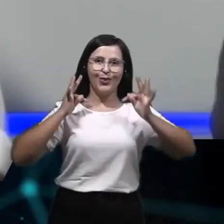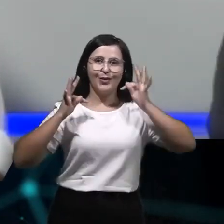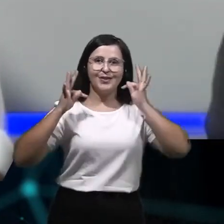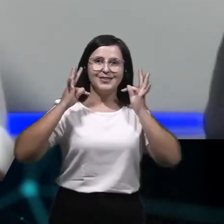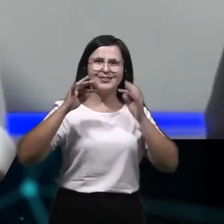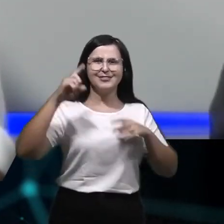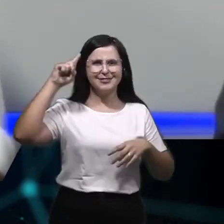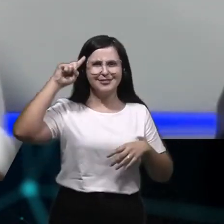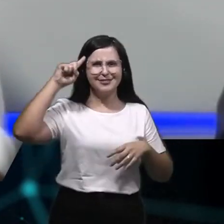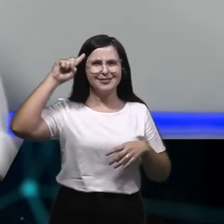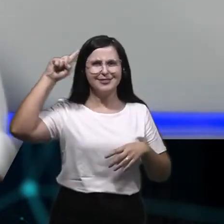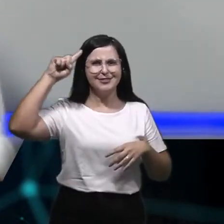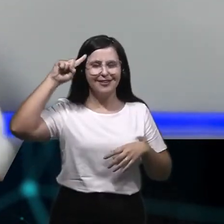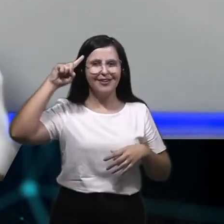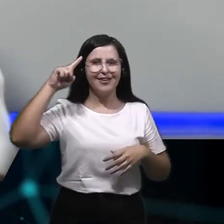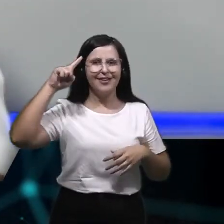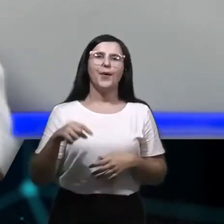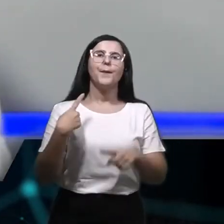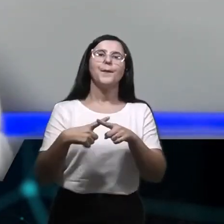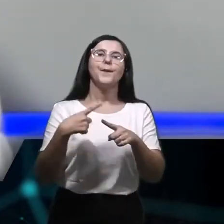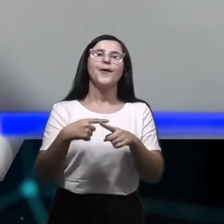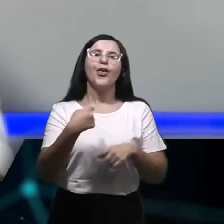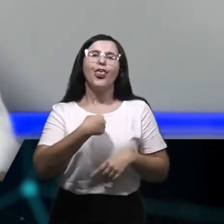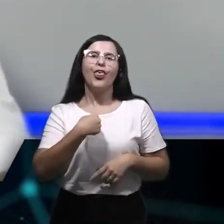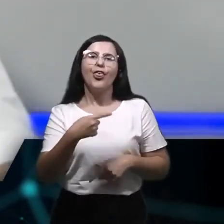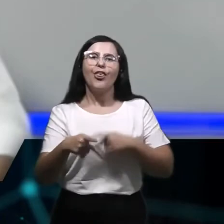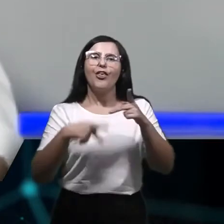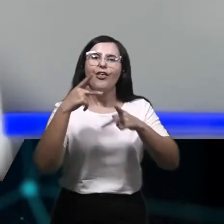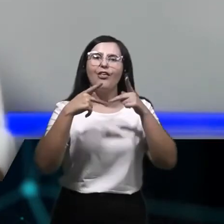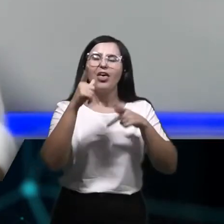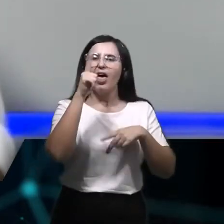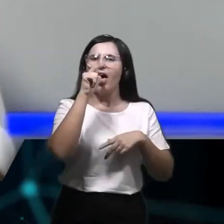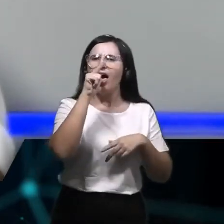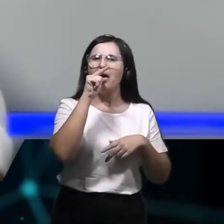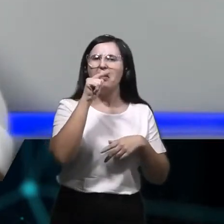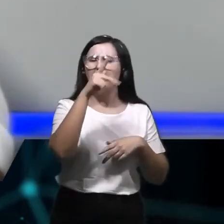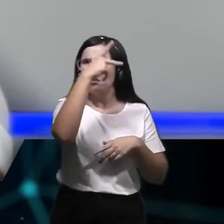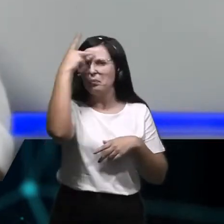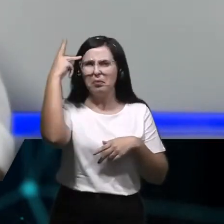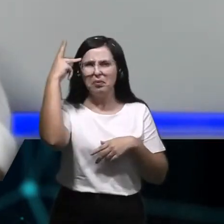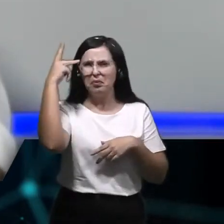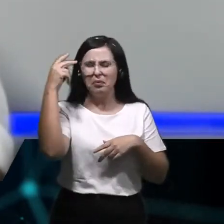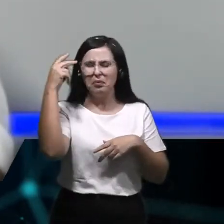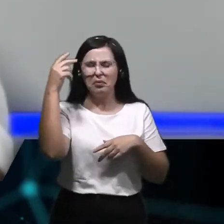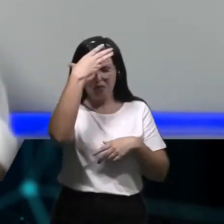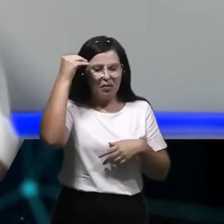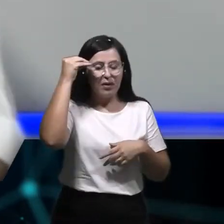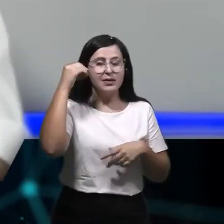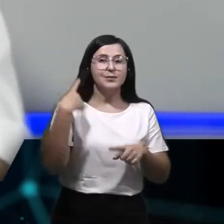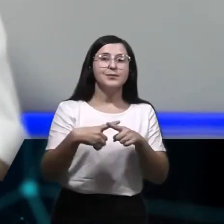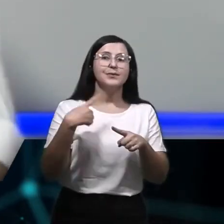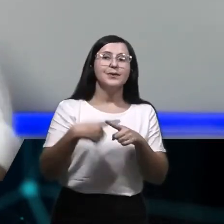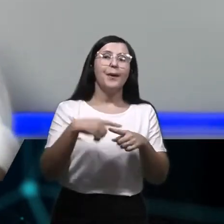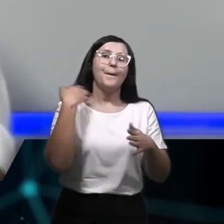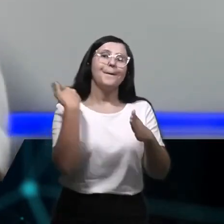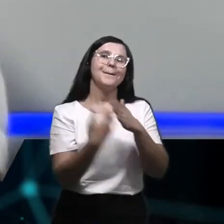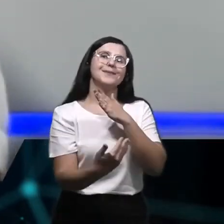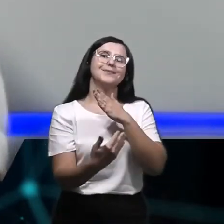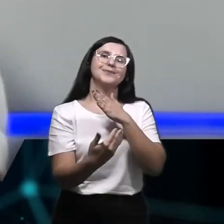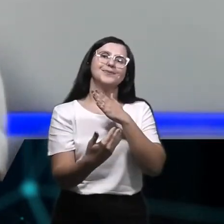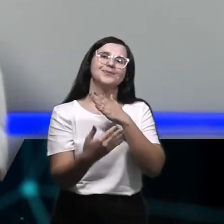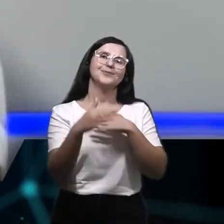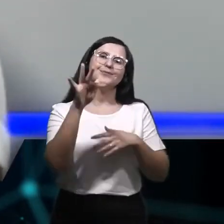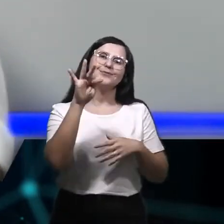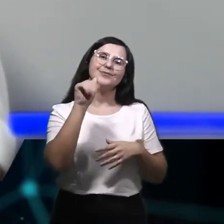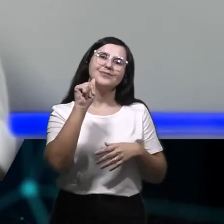isso que quando eu falo em água, poucas pessoas aqui não tocam nem no assunto de água. Que eu sei o que foi que a gente perdeu, o Fazenda Nova perdeu,